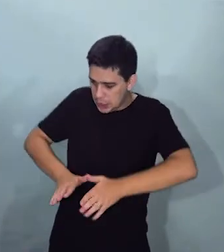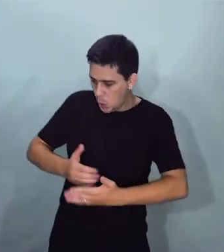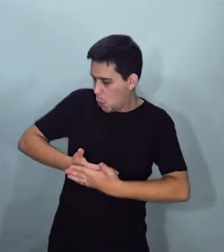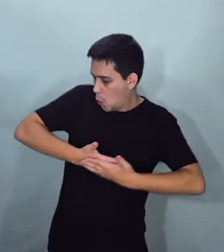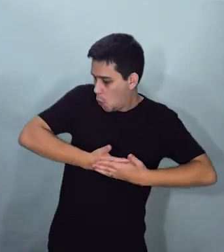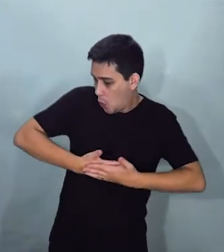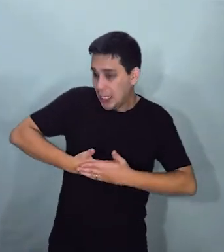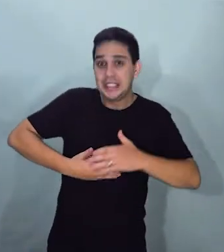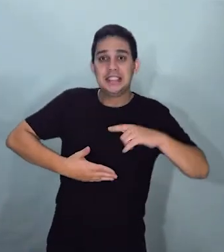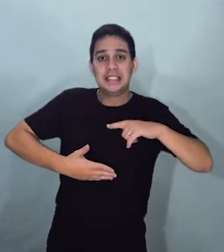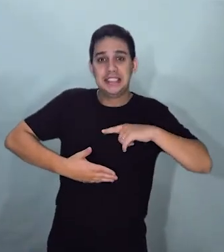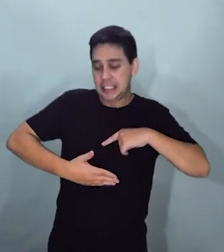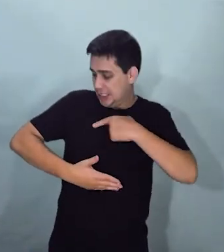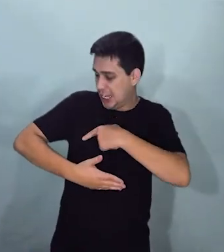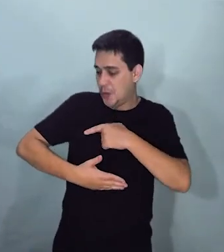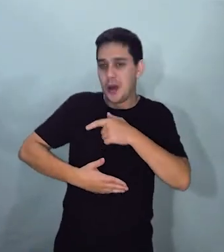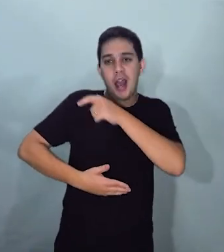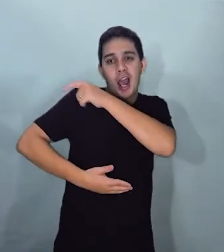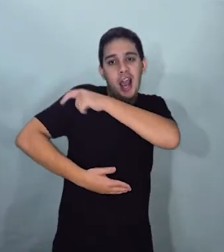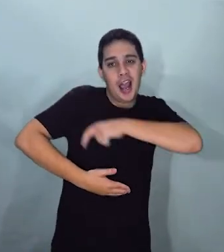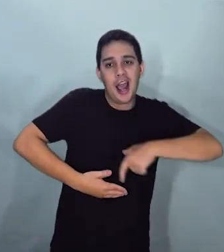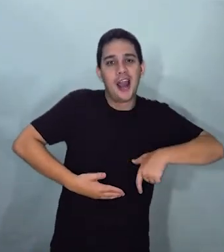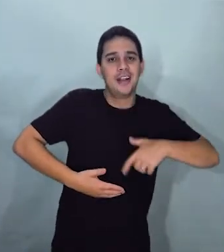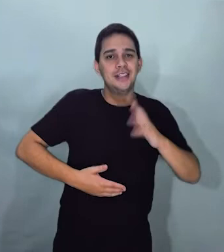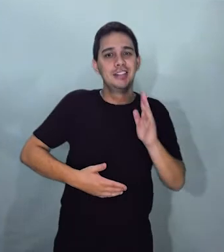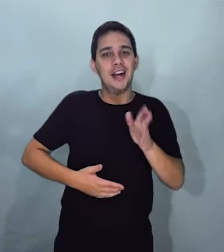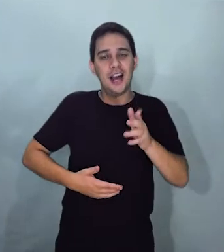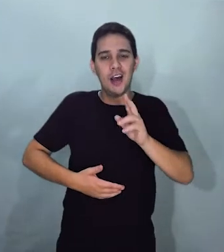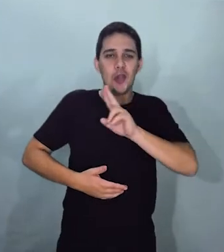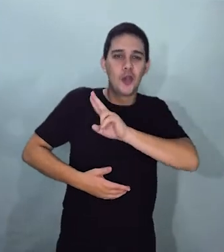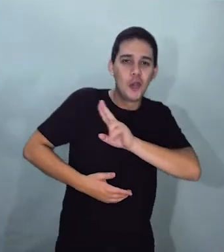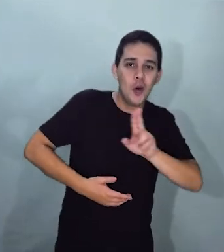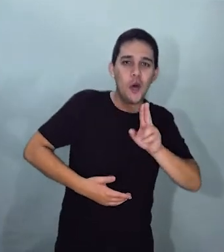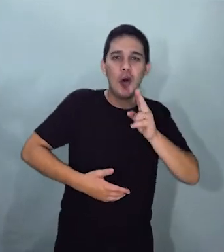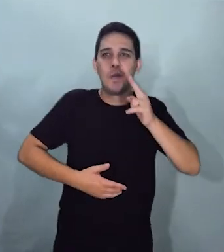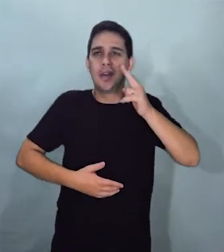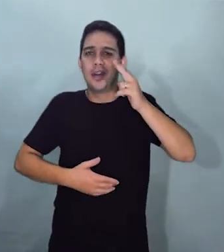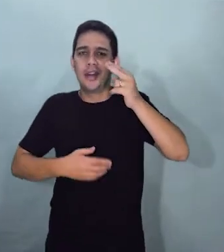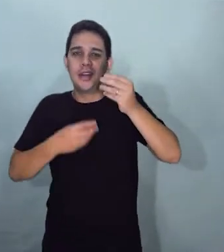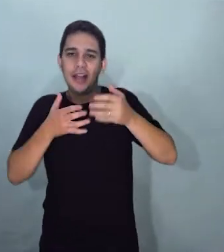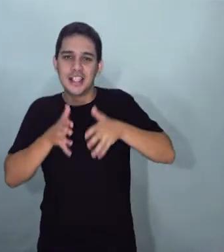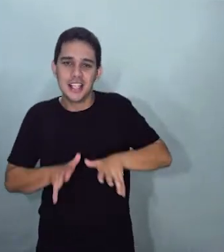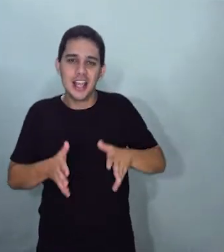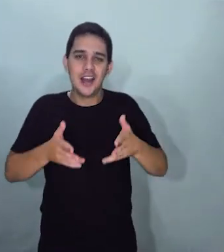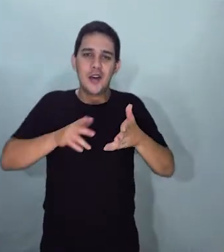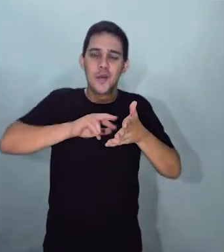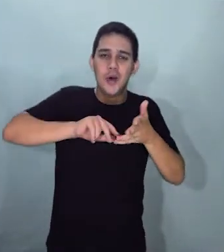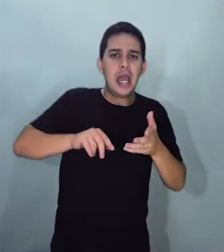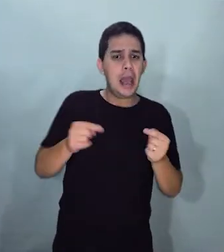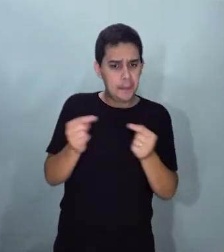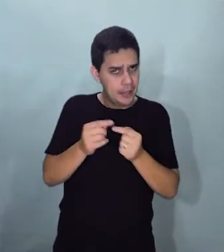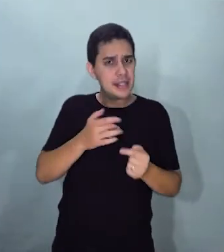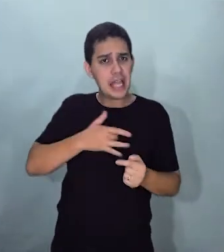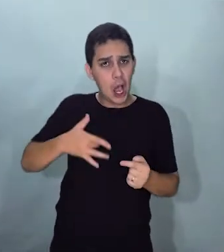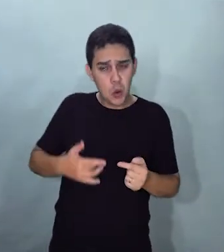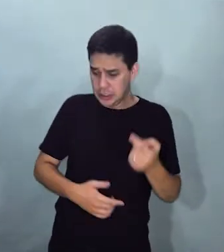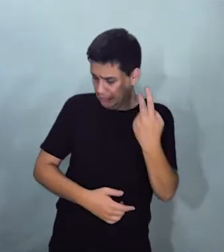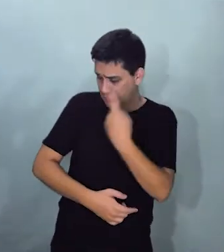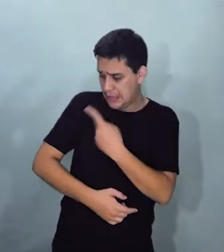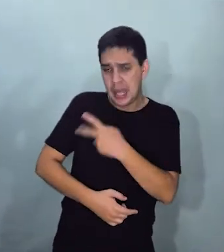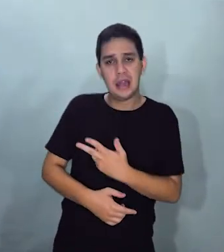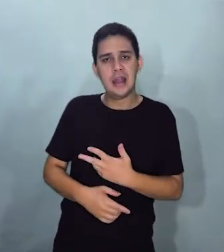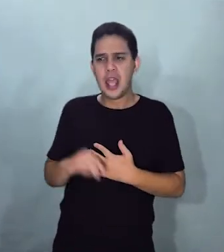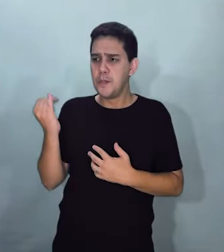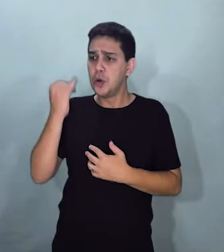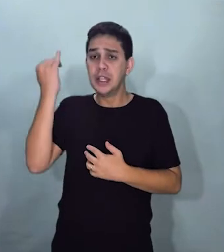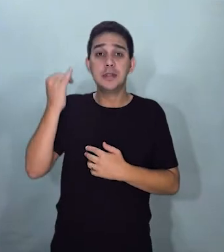uma identidade na sociedade, faz parte da saúde dela, também é um dado de saúde, é importante para as políticas